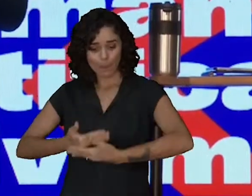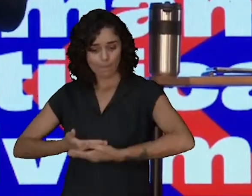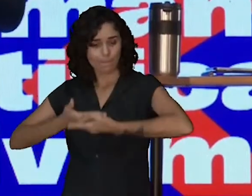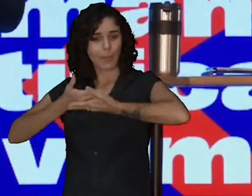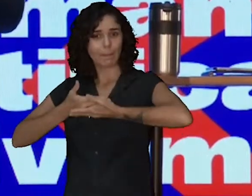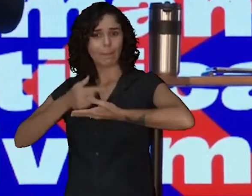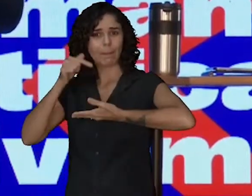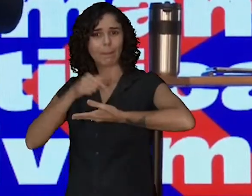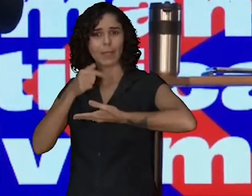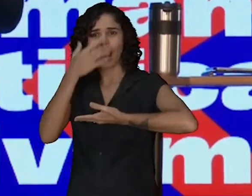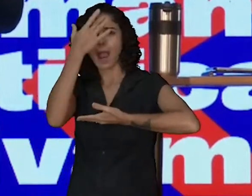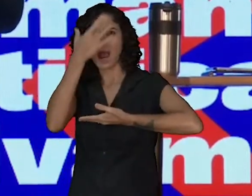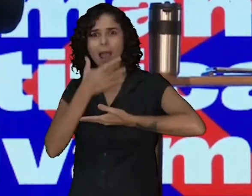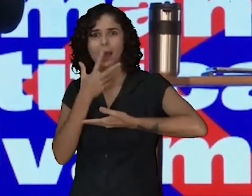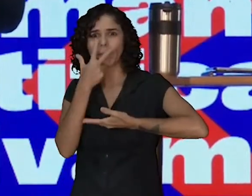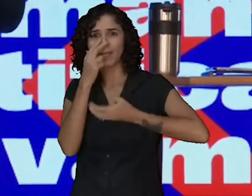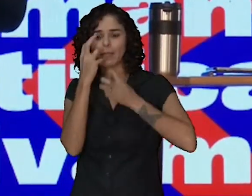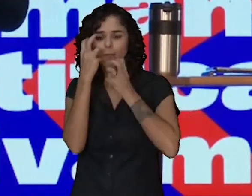joelho